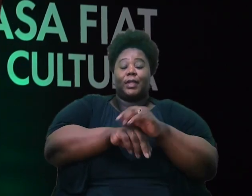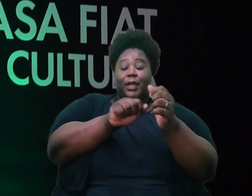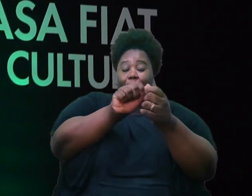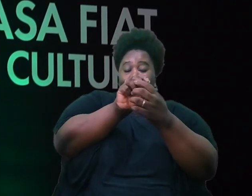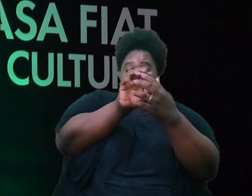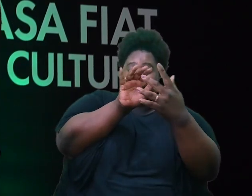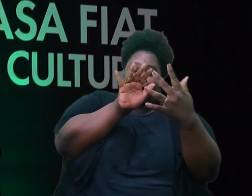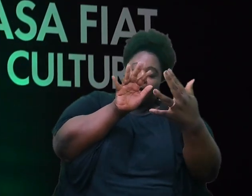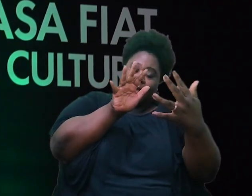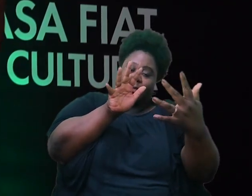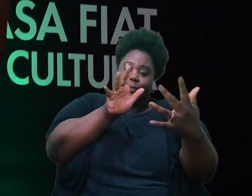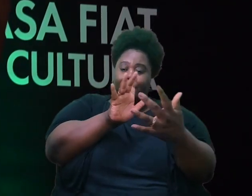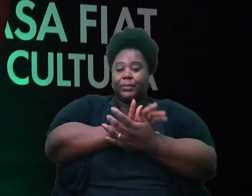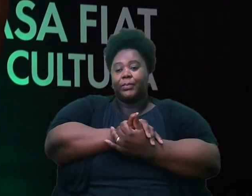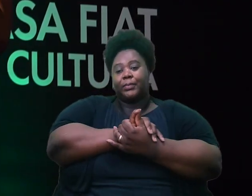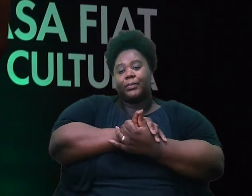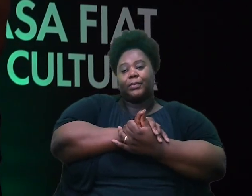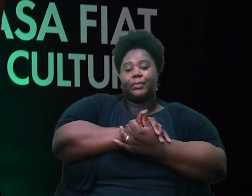lumiar.